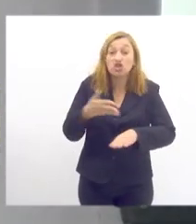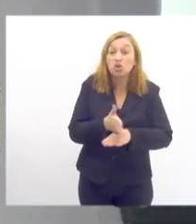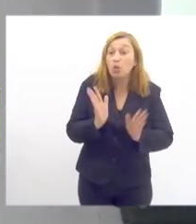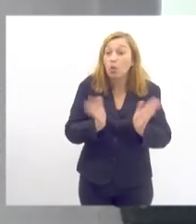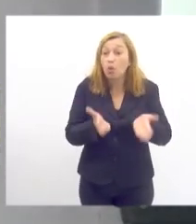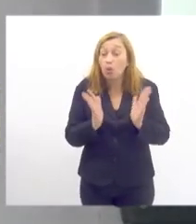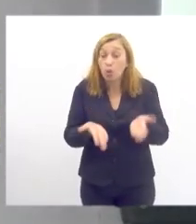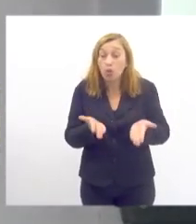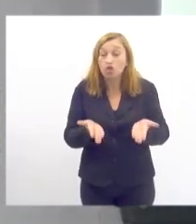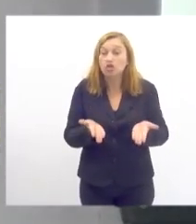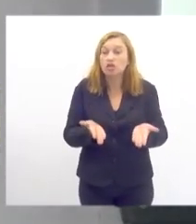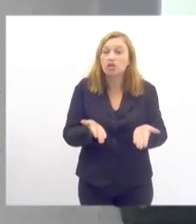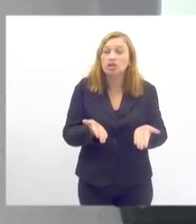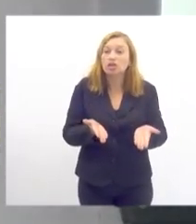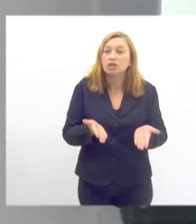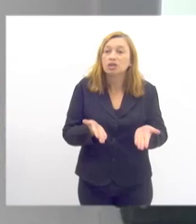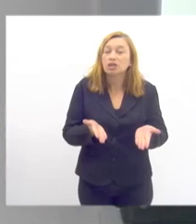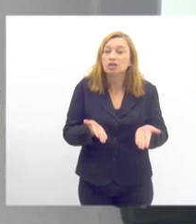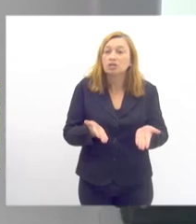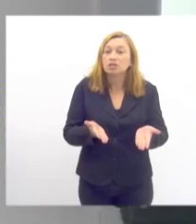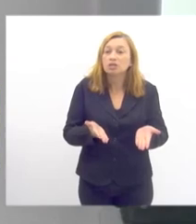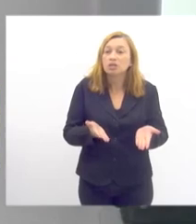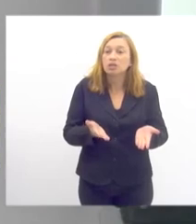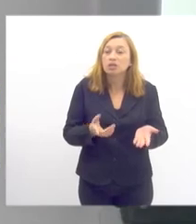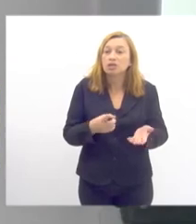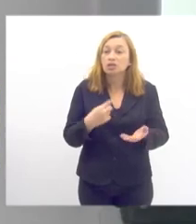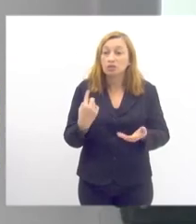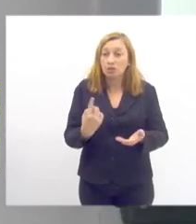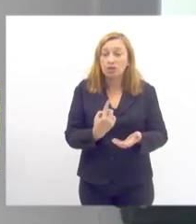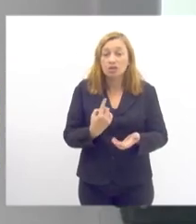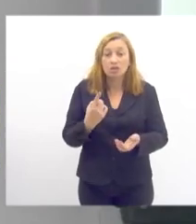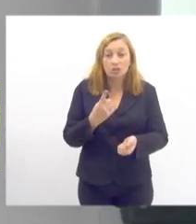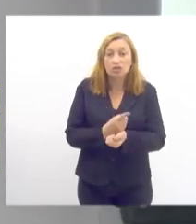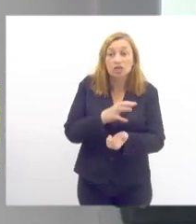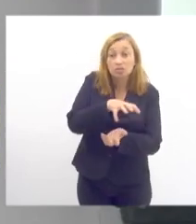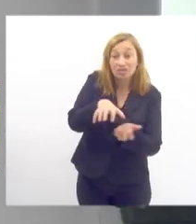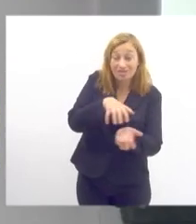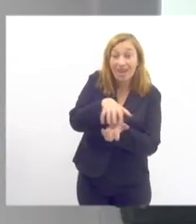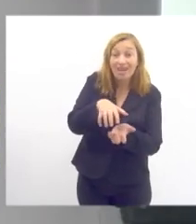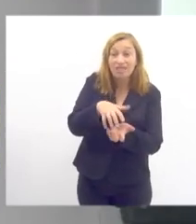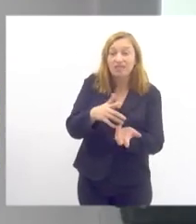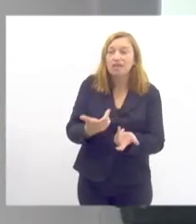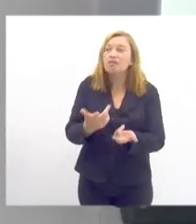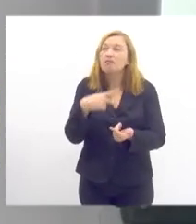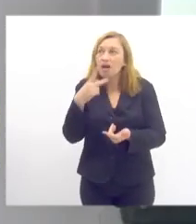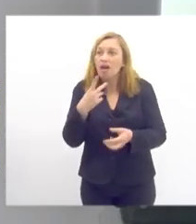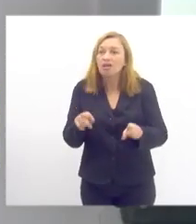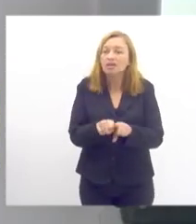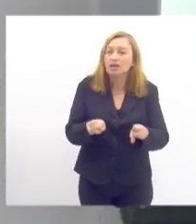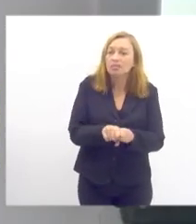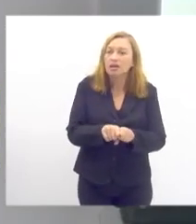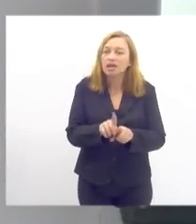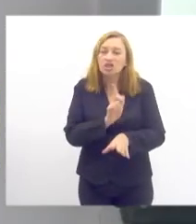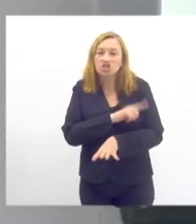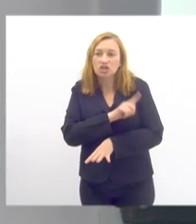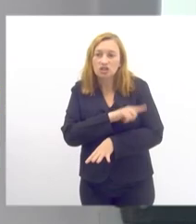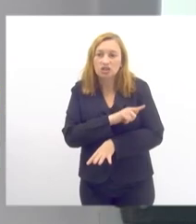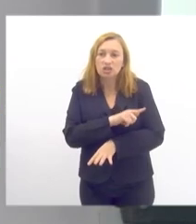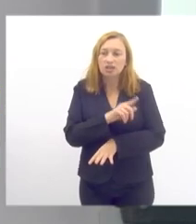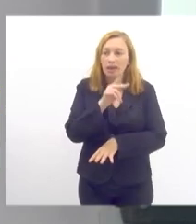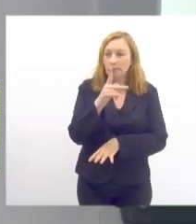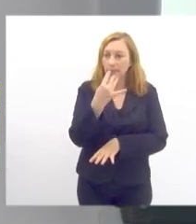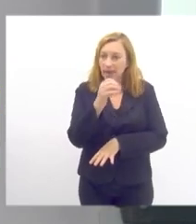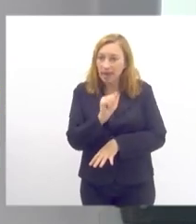corda tensionou tanto, que chegou nesse momento que hoje a gente se encontra, cabe ressaltar também que, durante a gestão da senhora